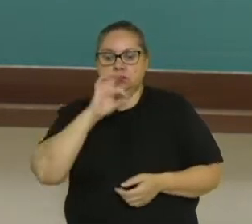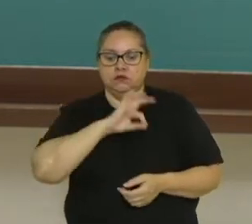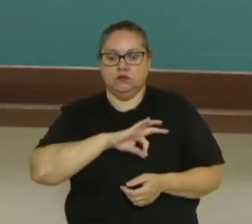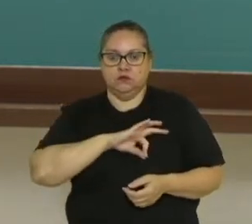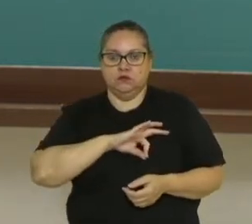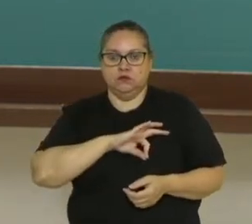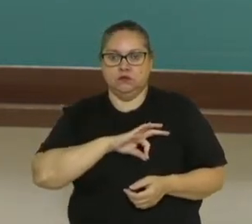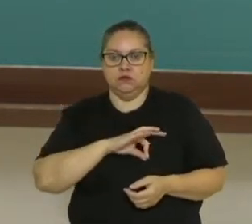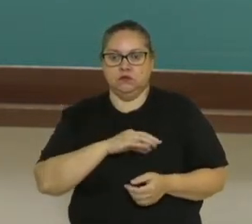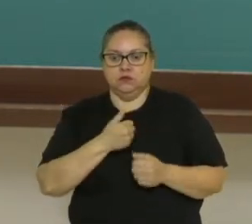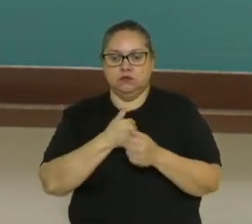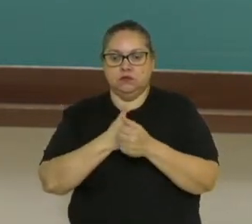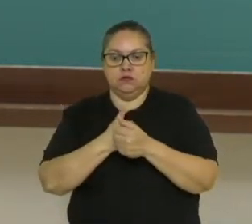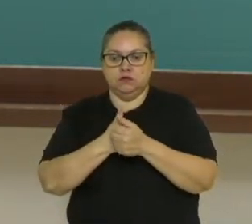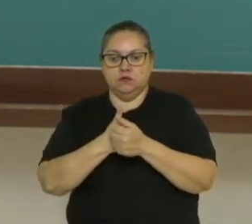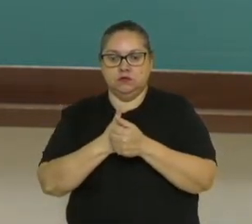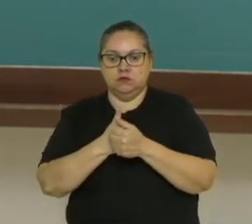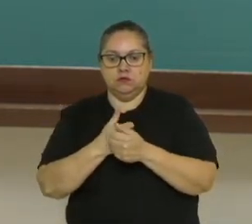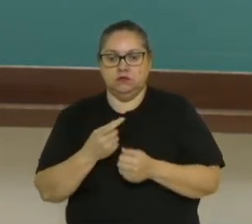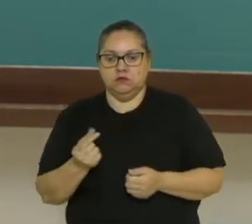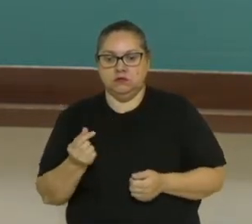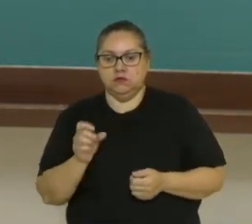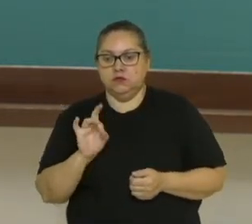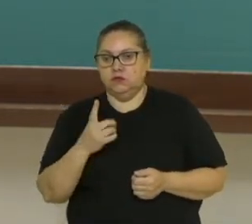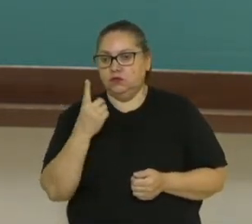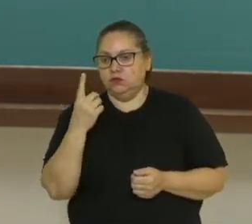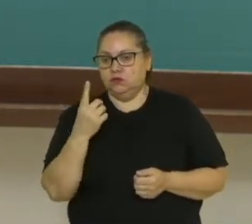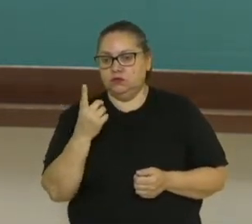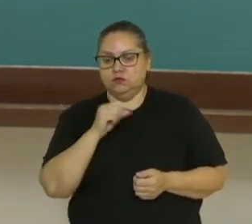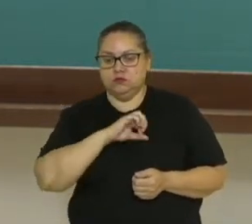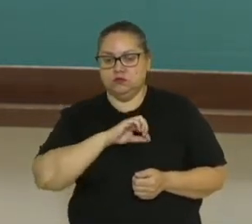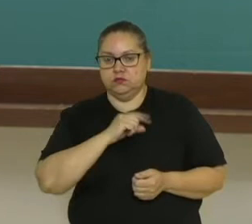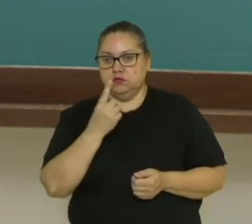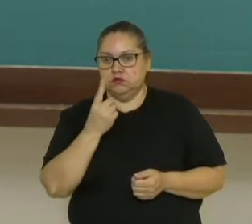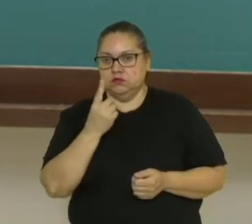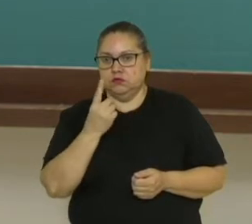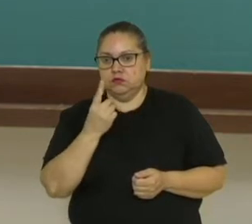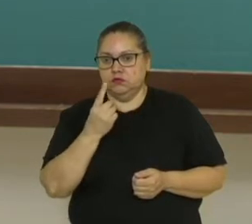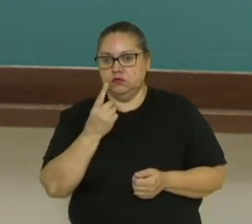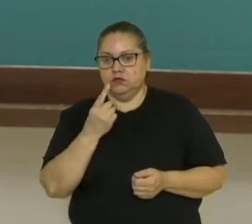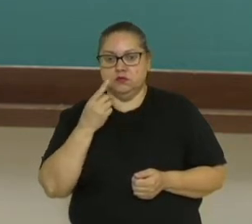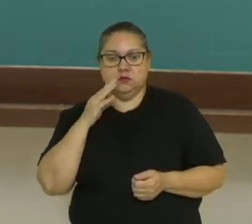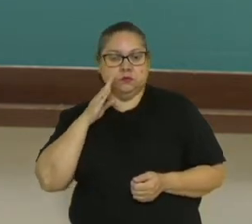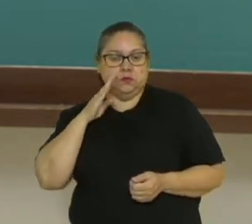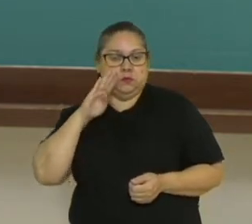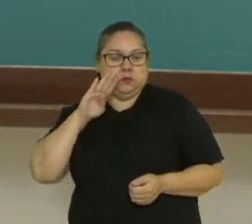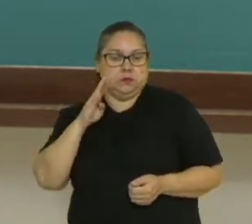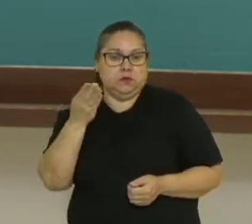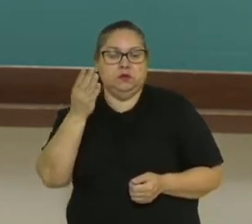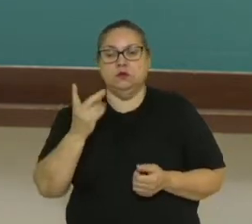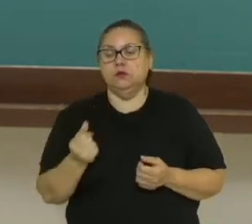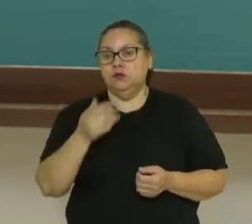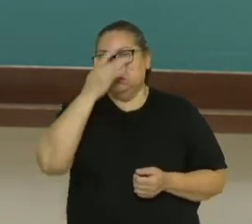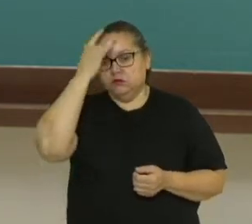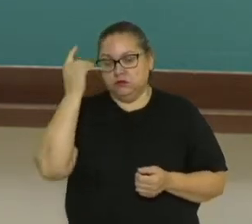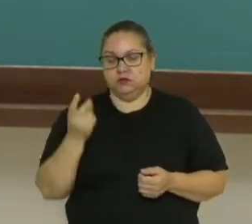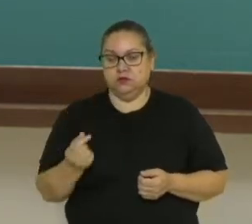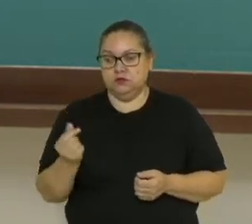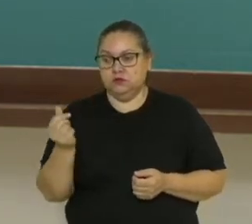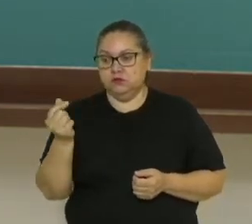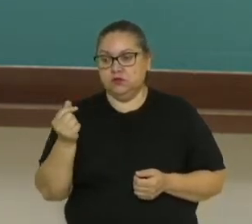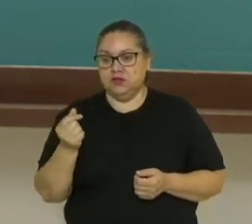estão muito mais próximas das pessoas que ganham só um salário mínimo do que dos milionários, por mais que muitas pessoas ganhem